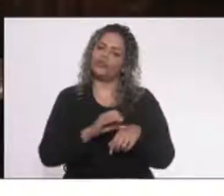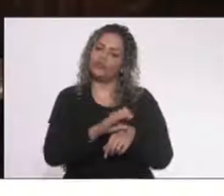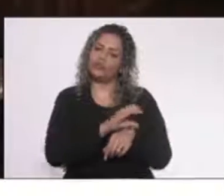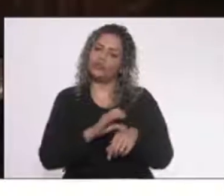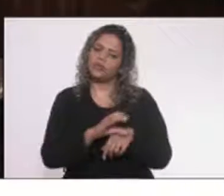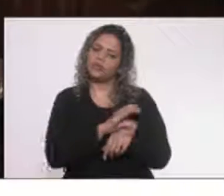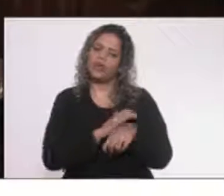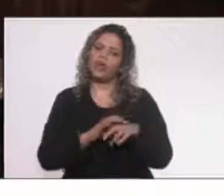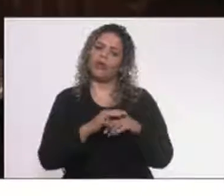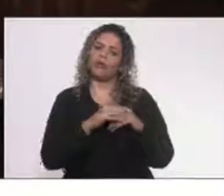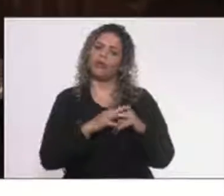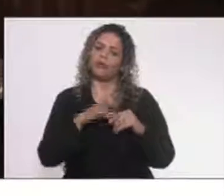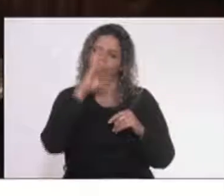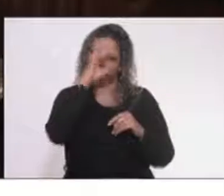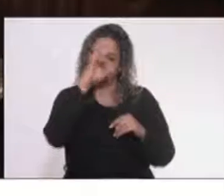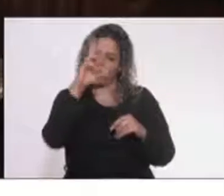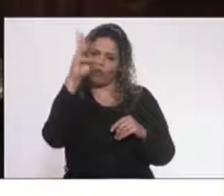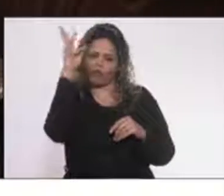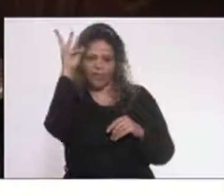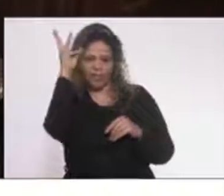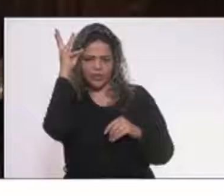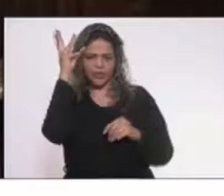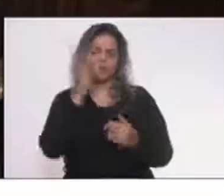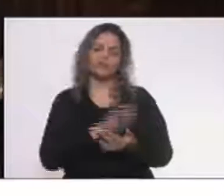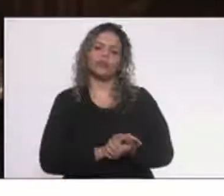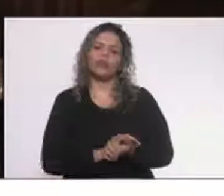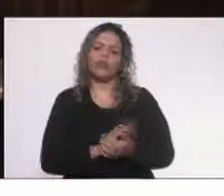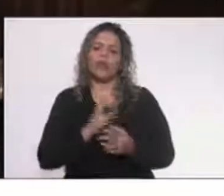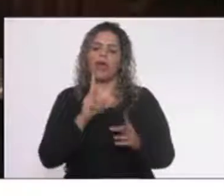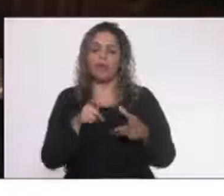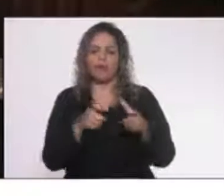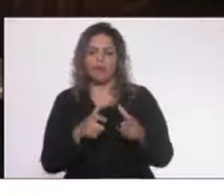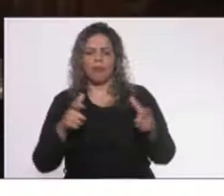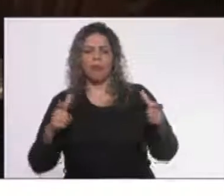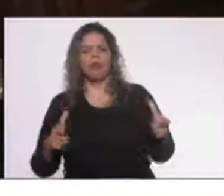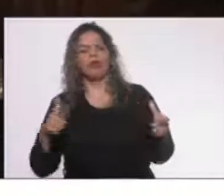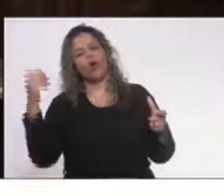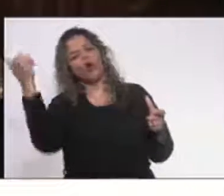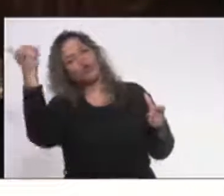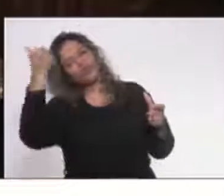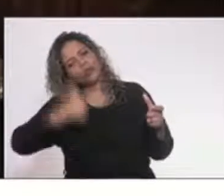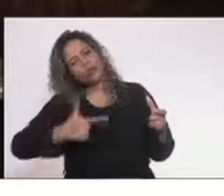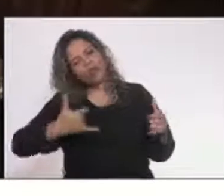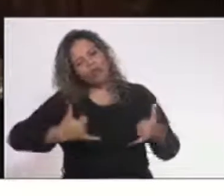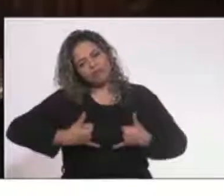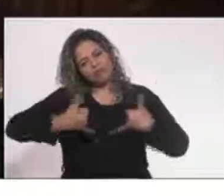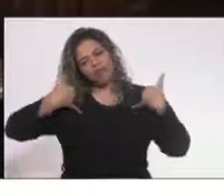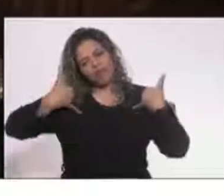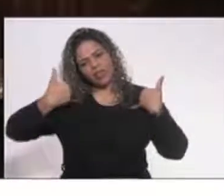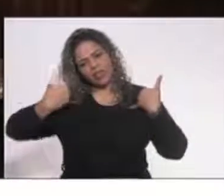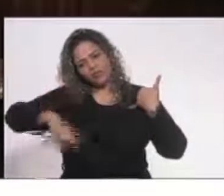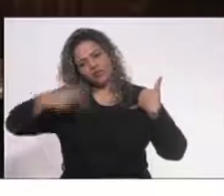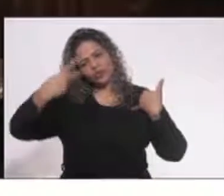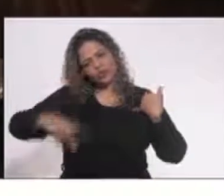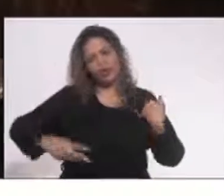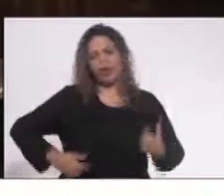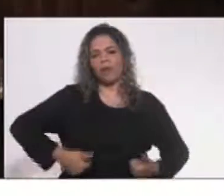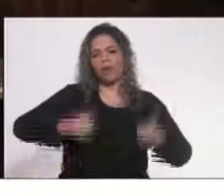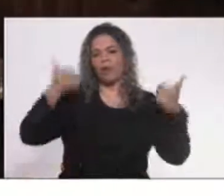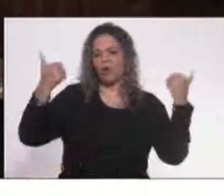Constituição, senhor governador Witzel, é a maior do que a sua vaidade,